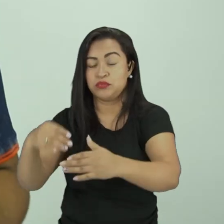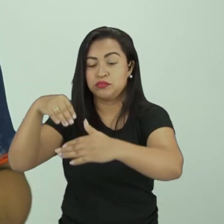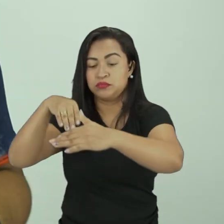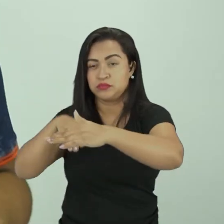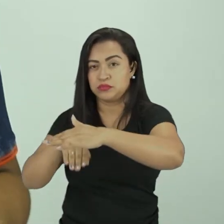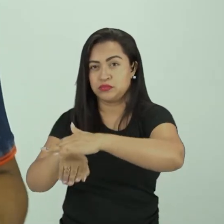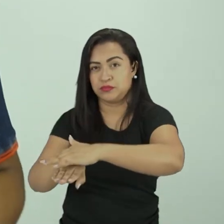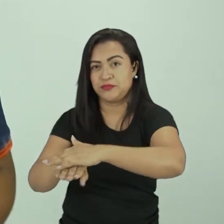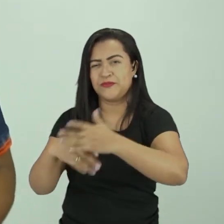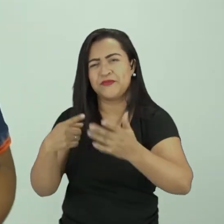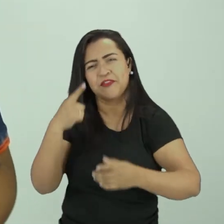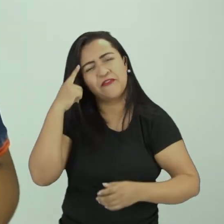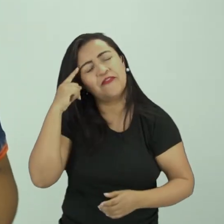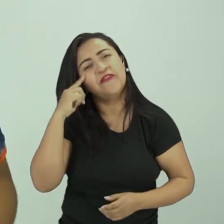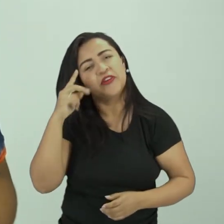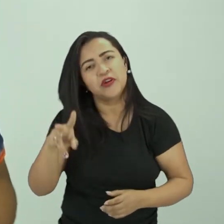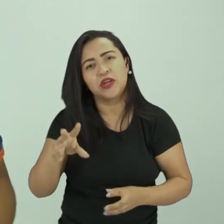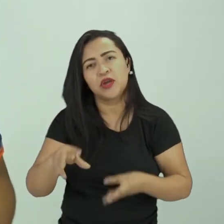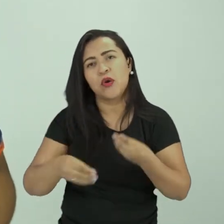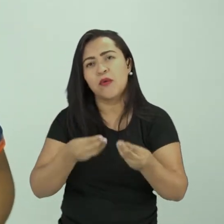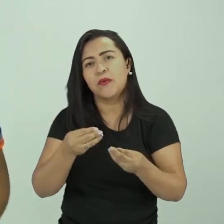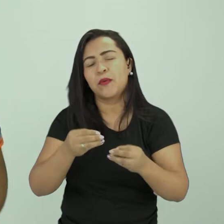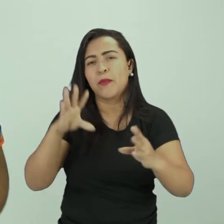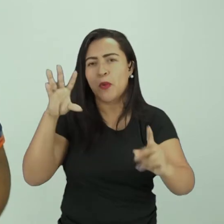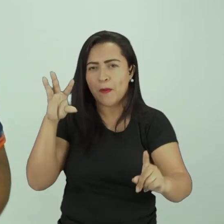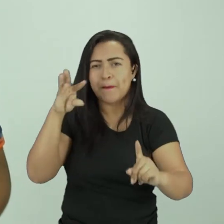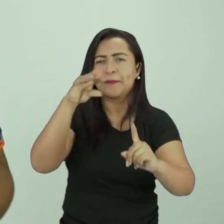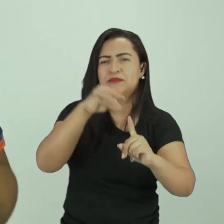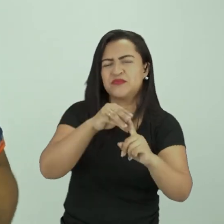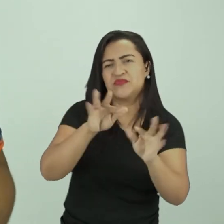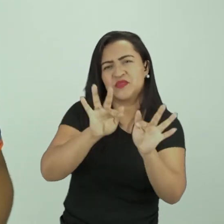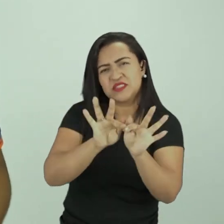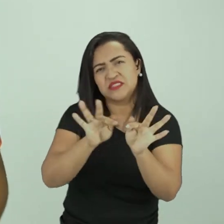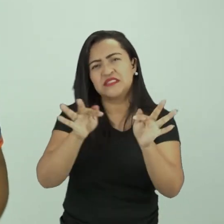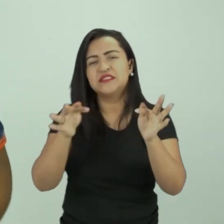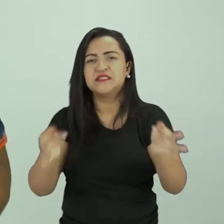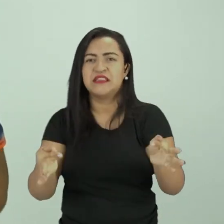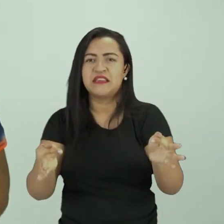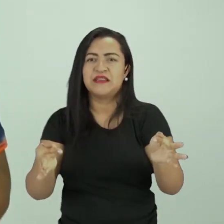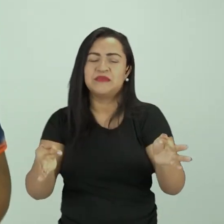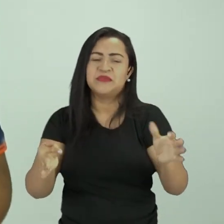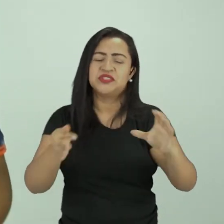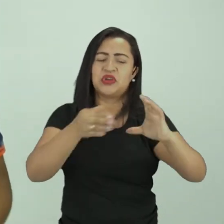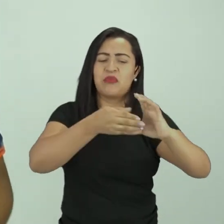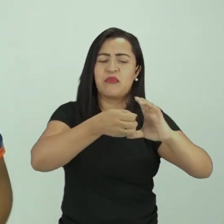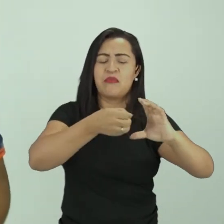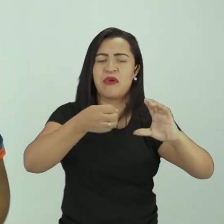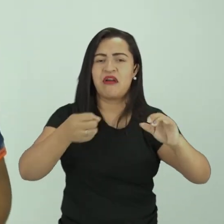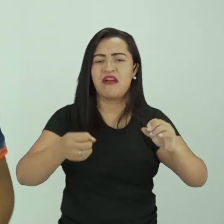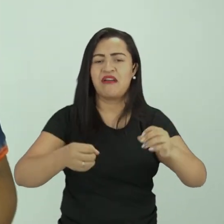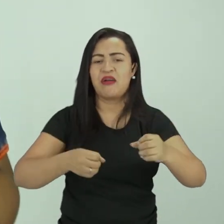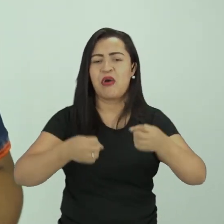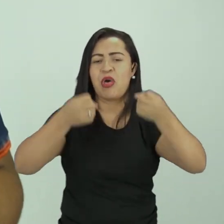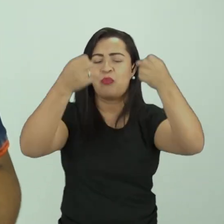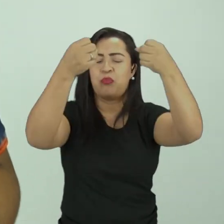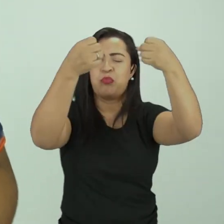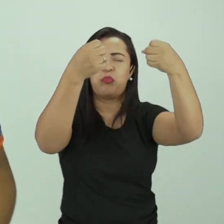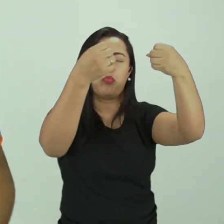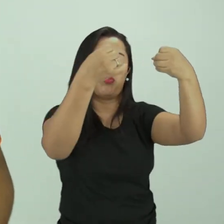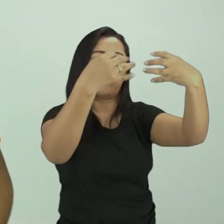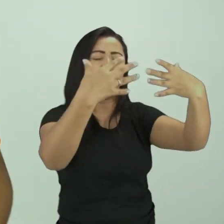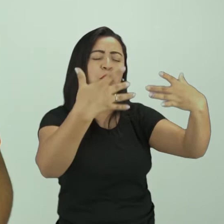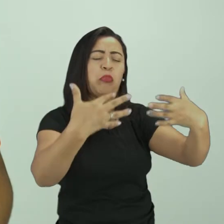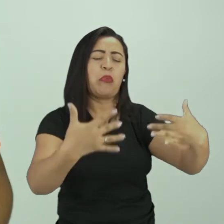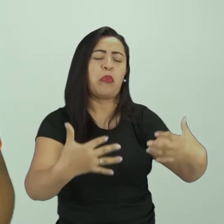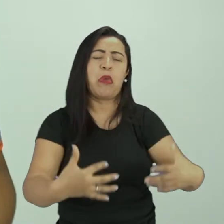A objetividade, a linguagem simples, tá? Sem rebuscar demais, sem procurar palavras